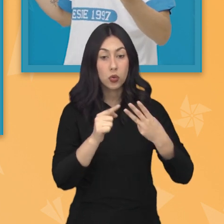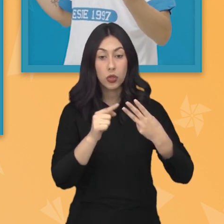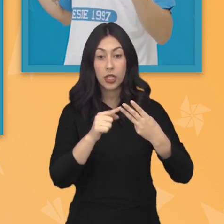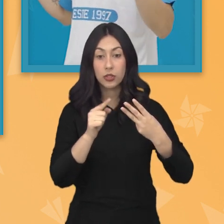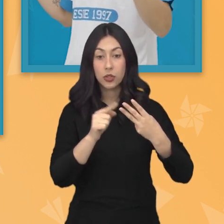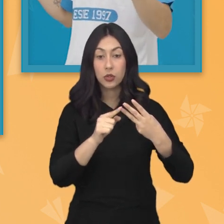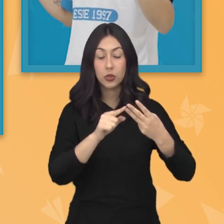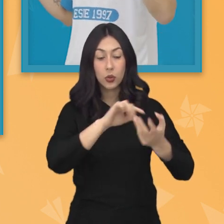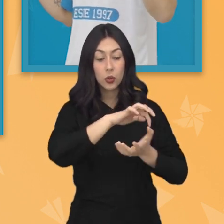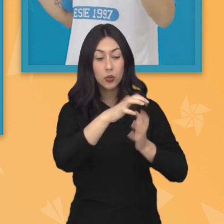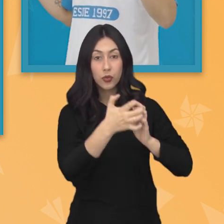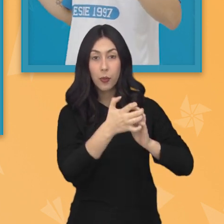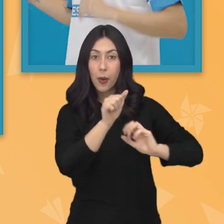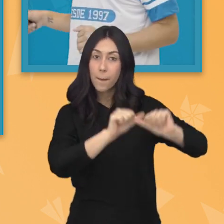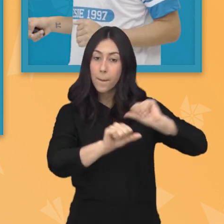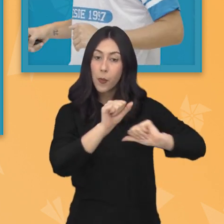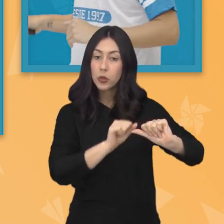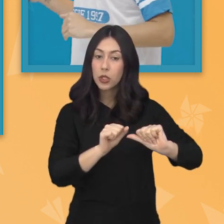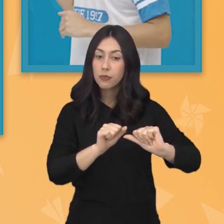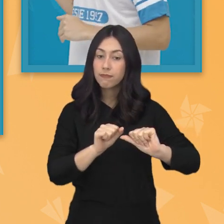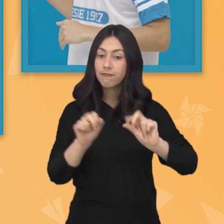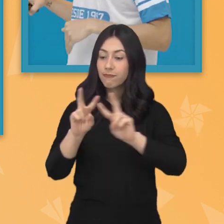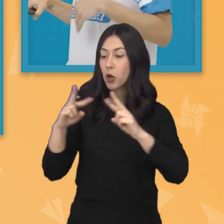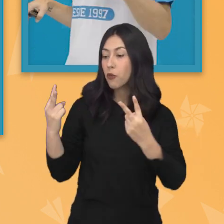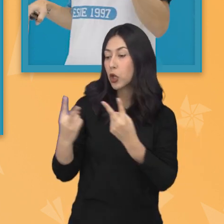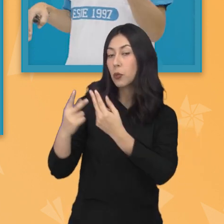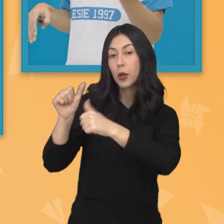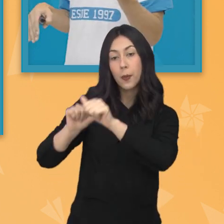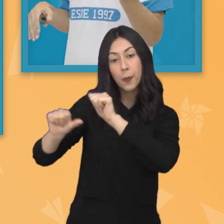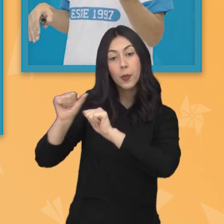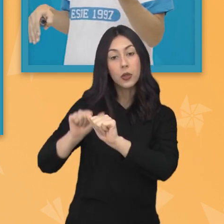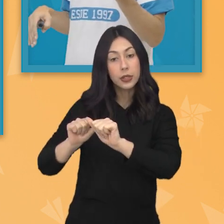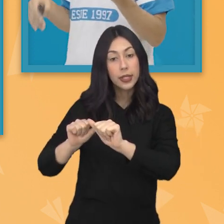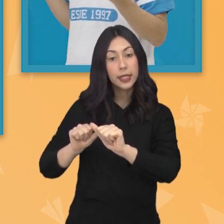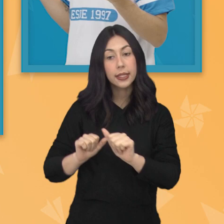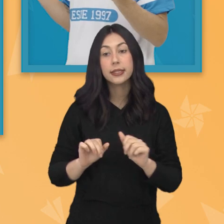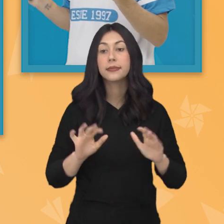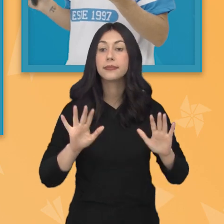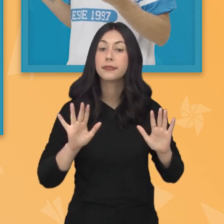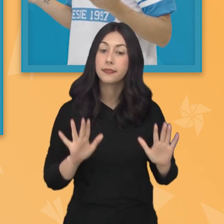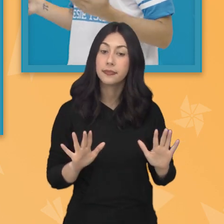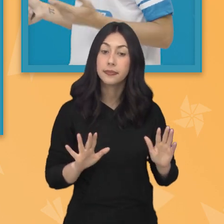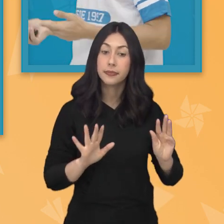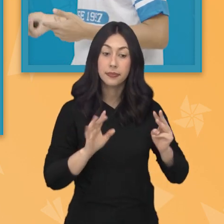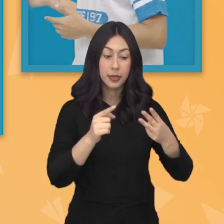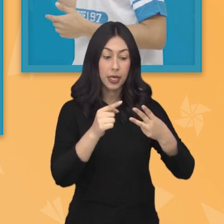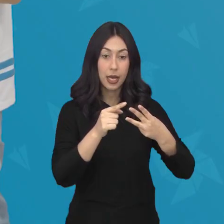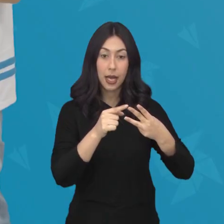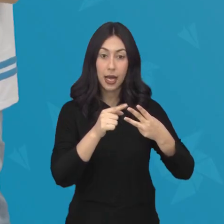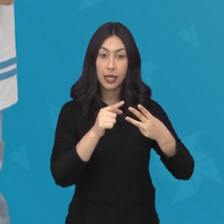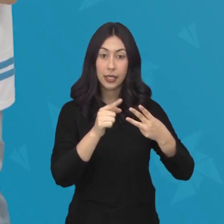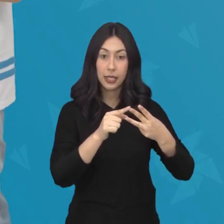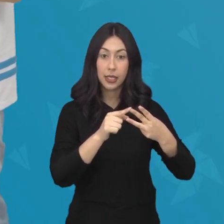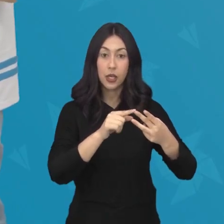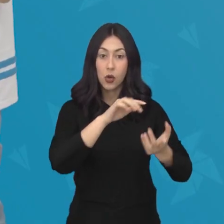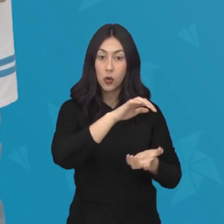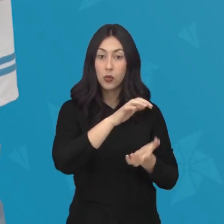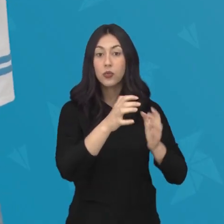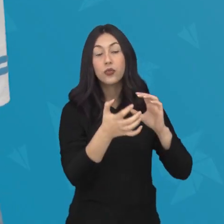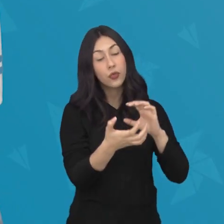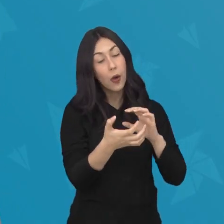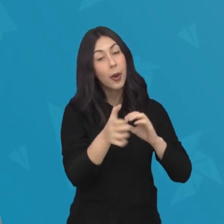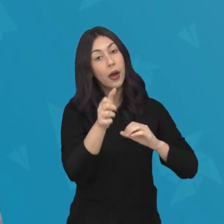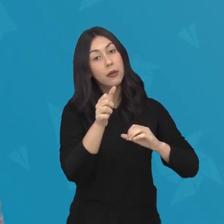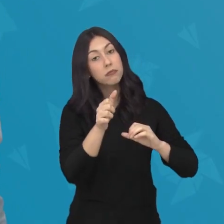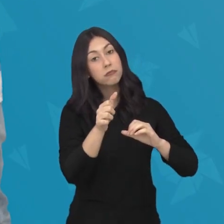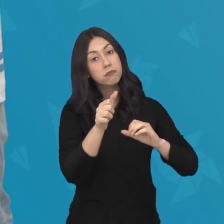valor um estado intermediário, é que ele possui a sua forma variável, mas o seu volume é bem conservado.